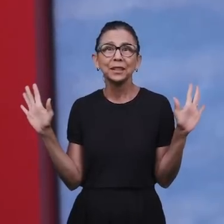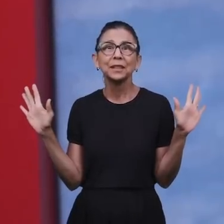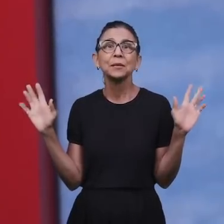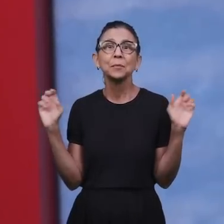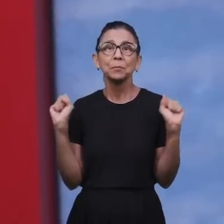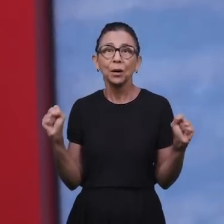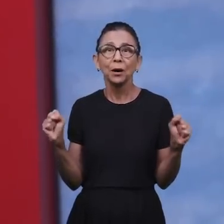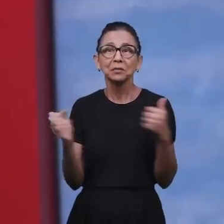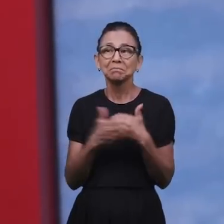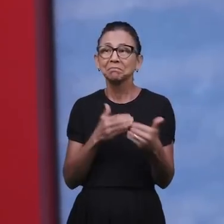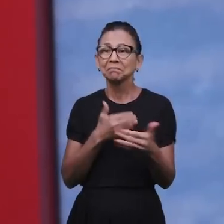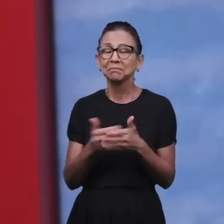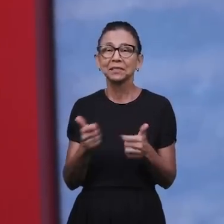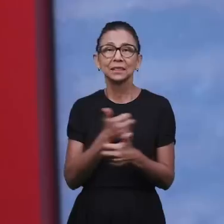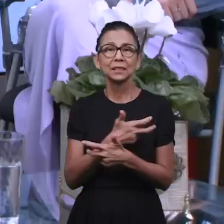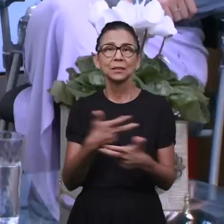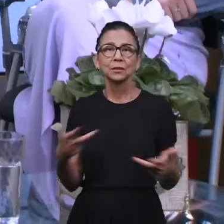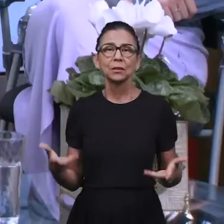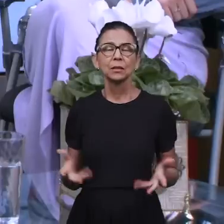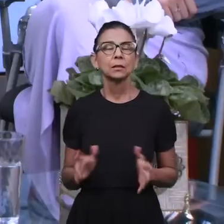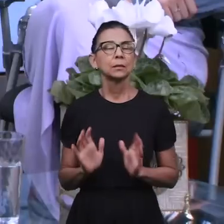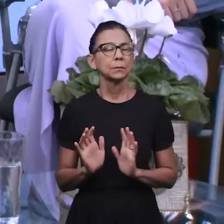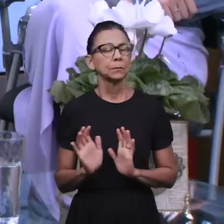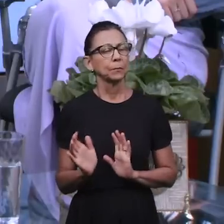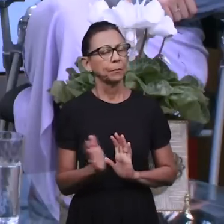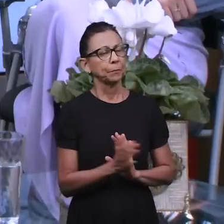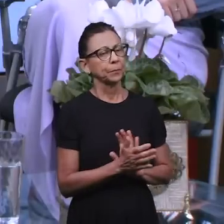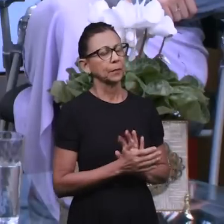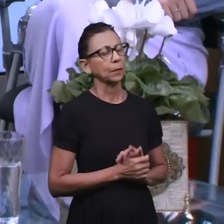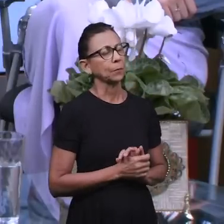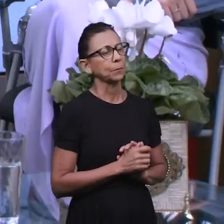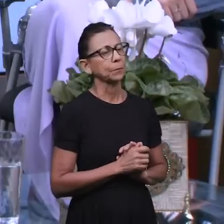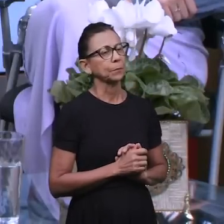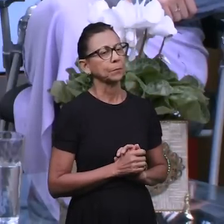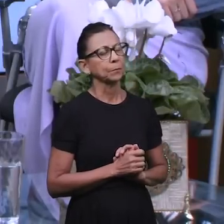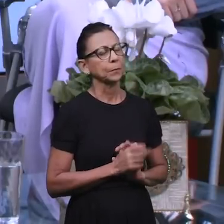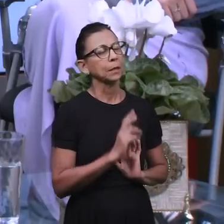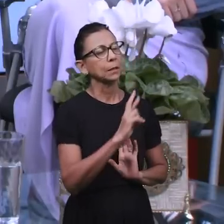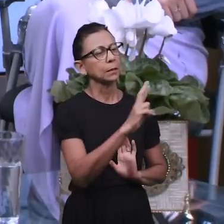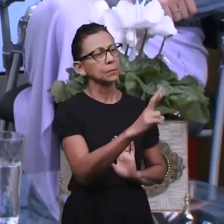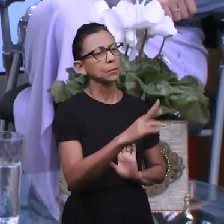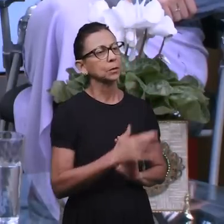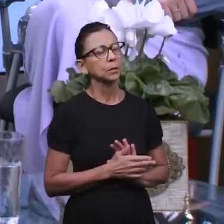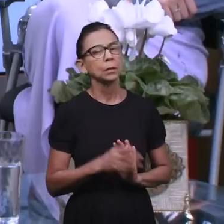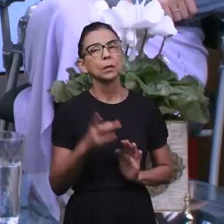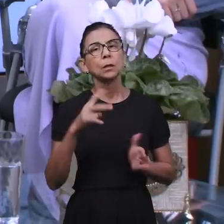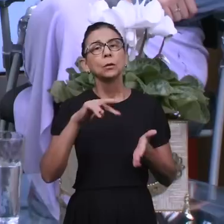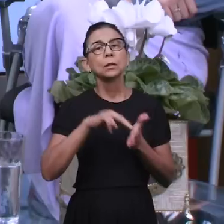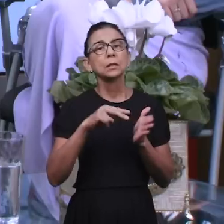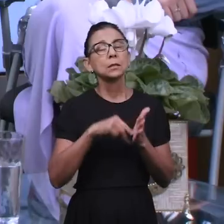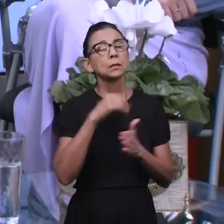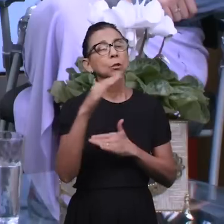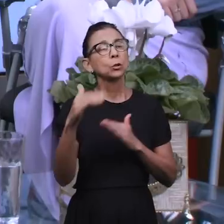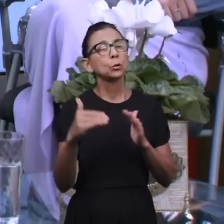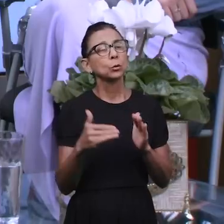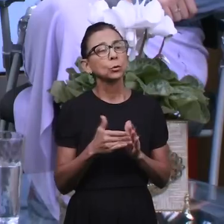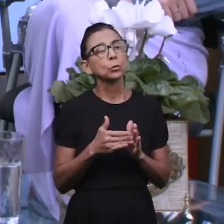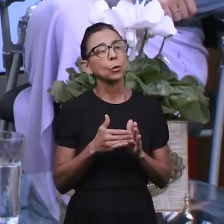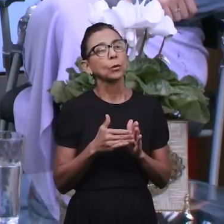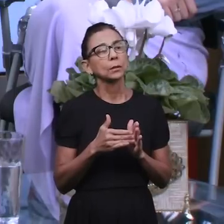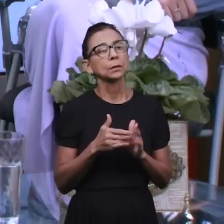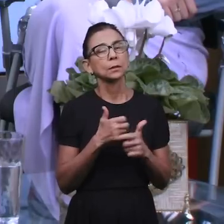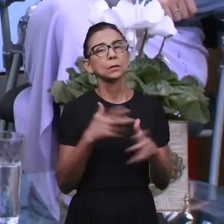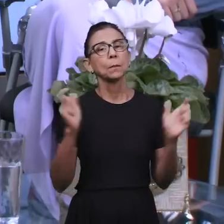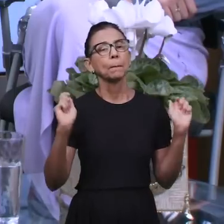Você pode fazer o que você quiser. Então, respondendo a sua pergunta, Rebeca, o que quer dizer todas as coisas são